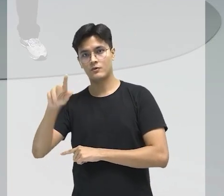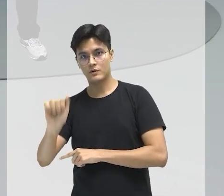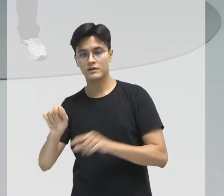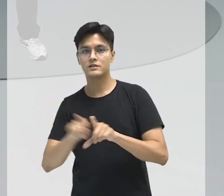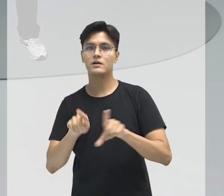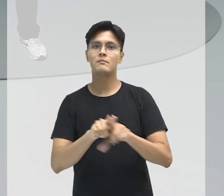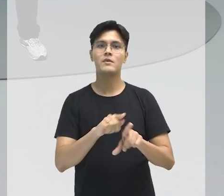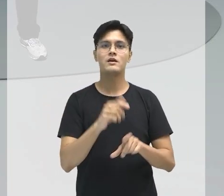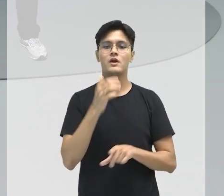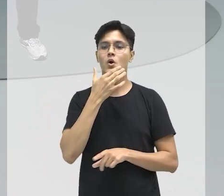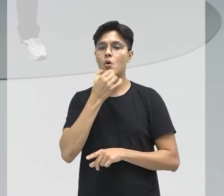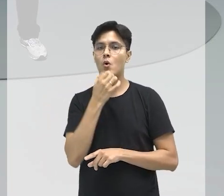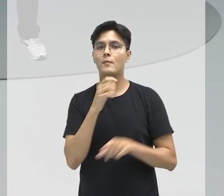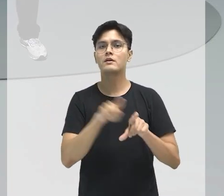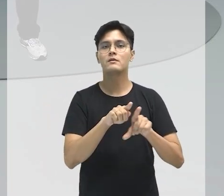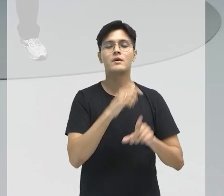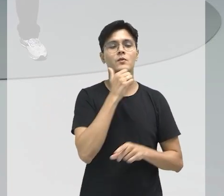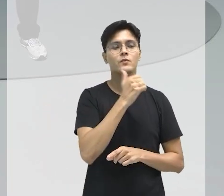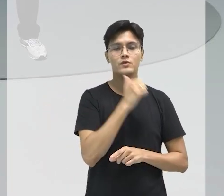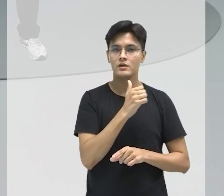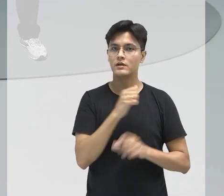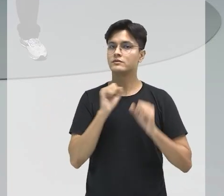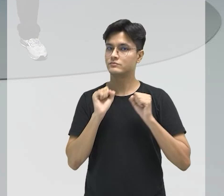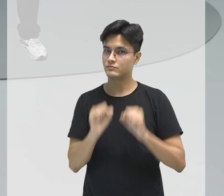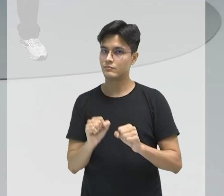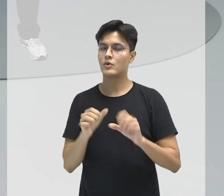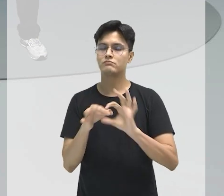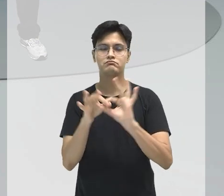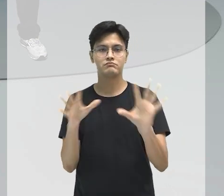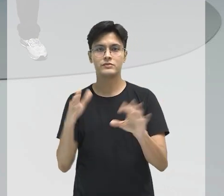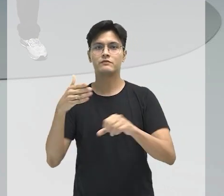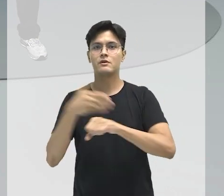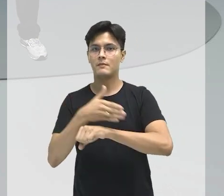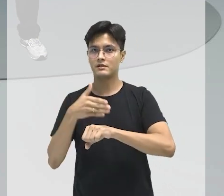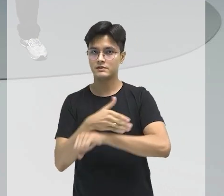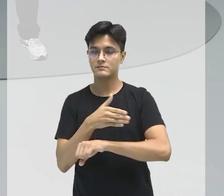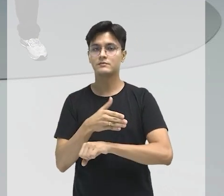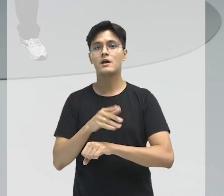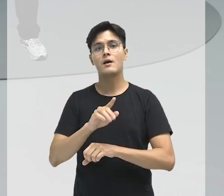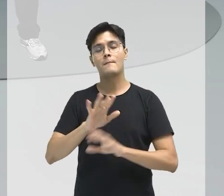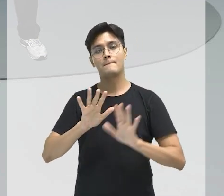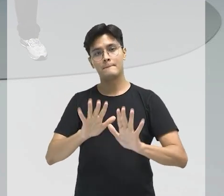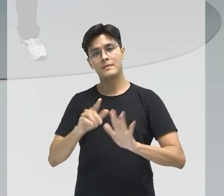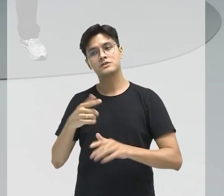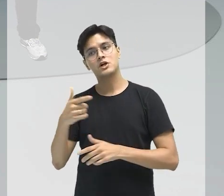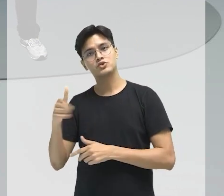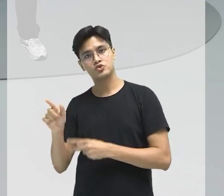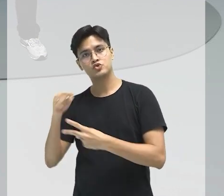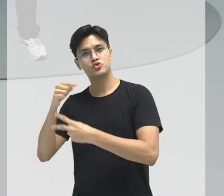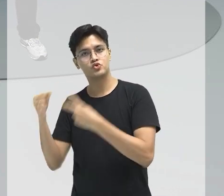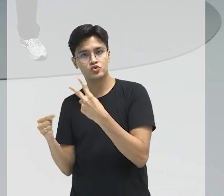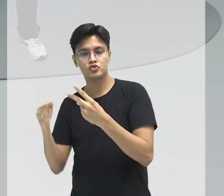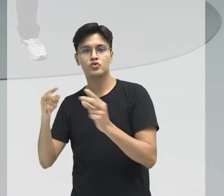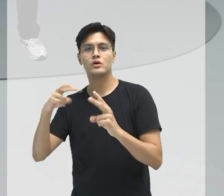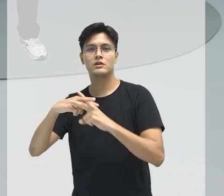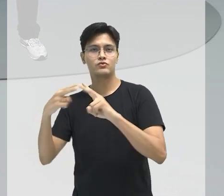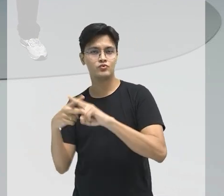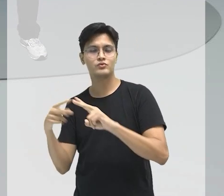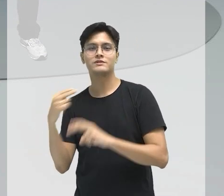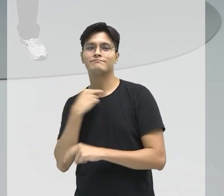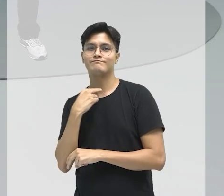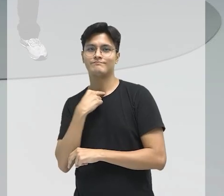as moças podem participar, tá? Já do Aipenquit não